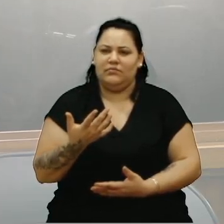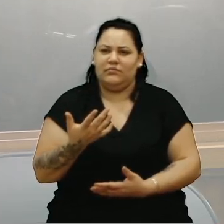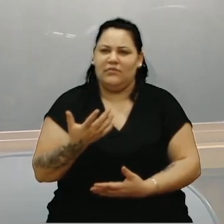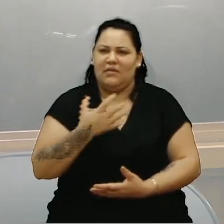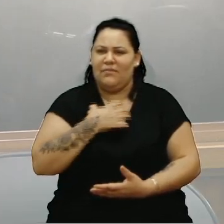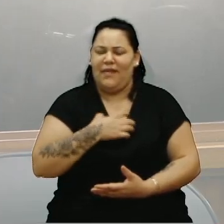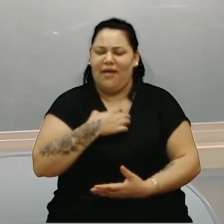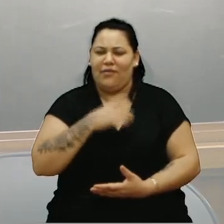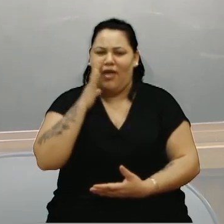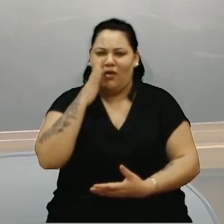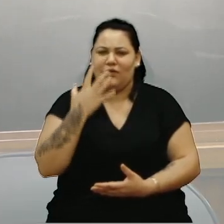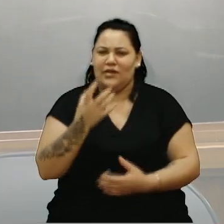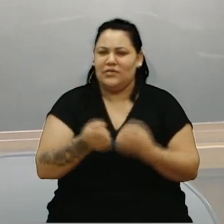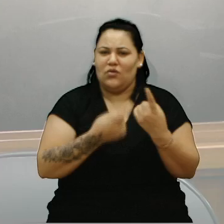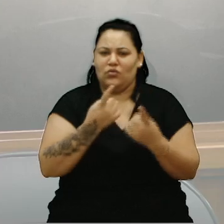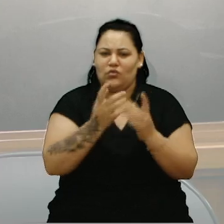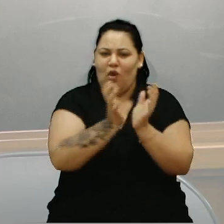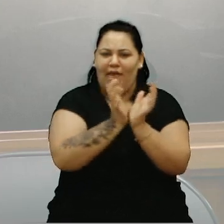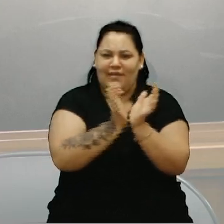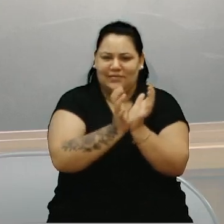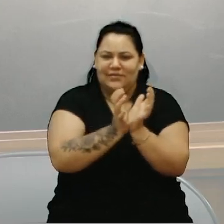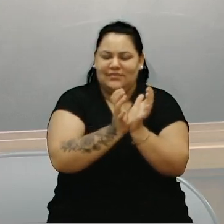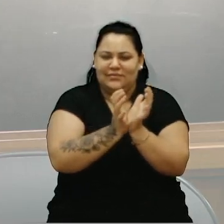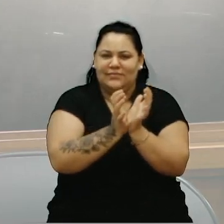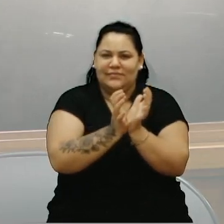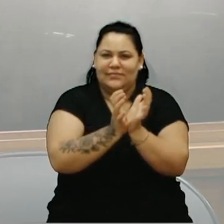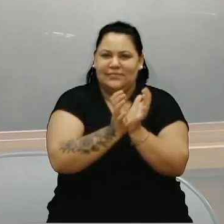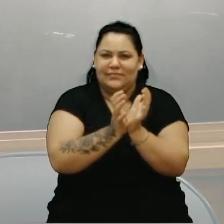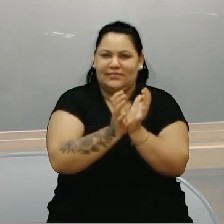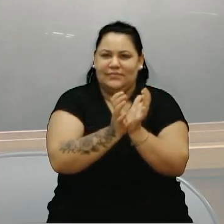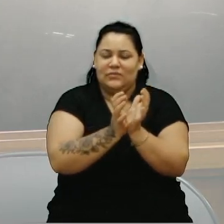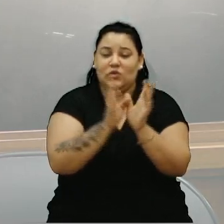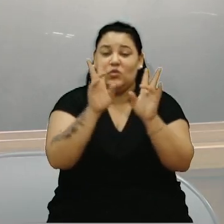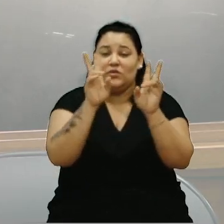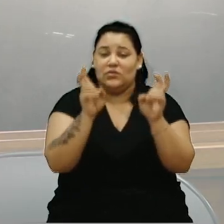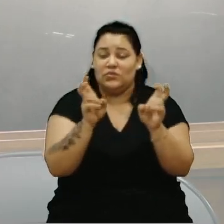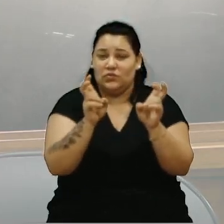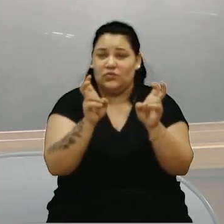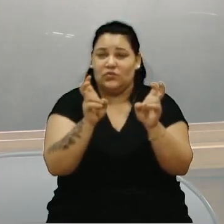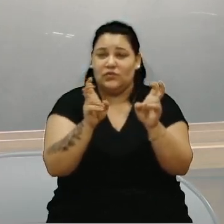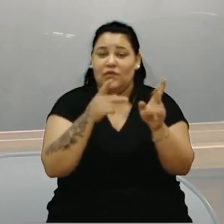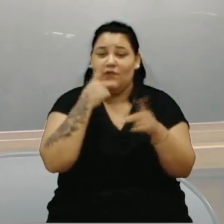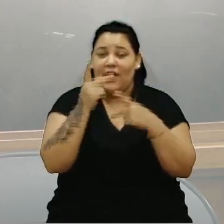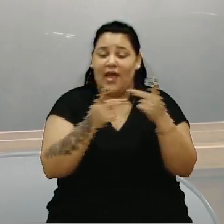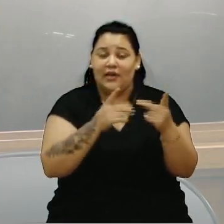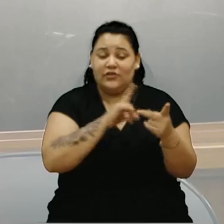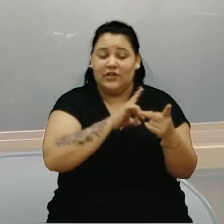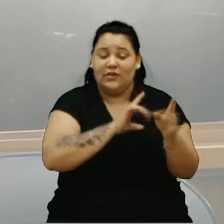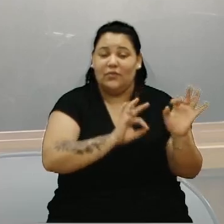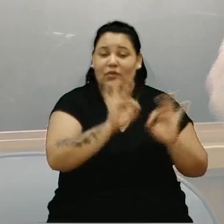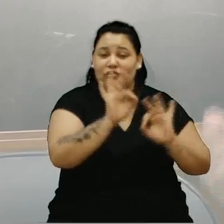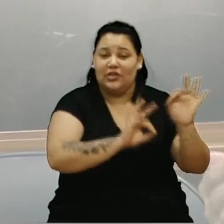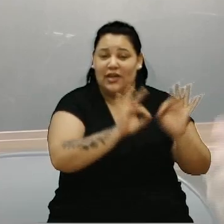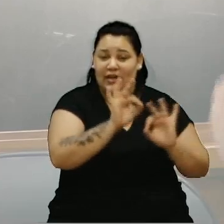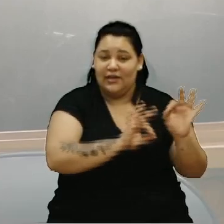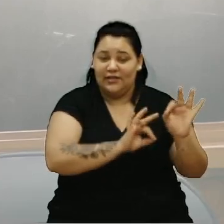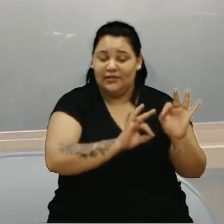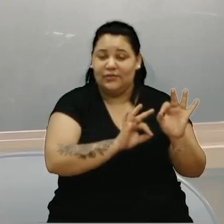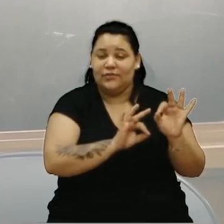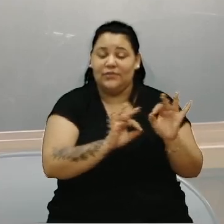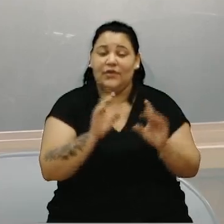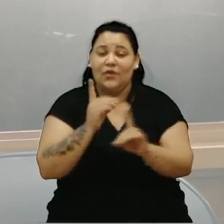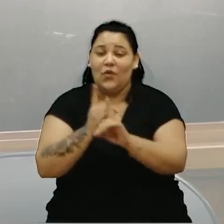que surja de alguns colegas no tema de ter projeto, de buscar solução para o